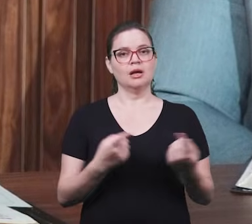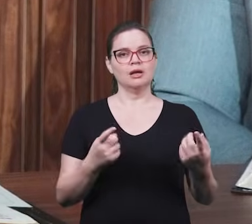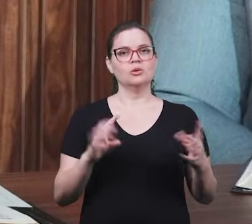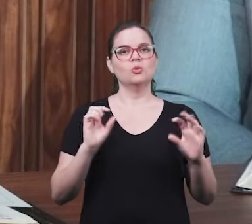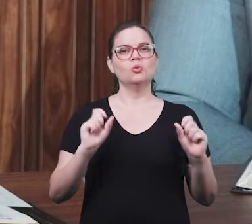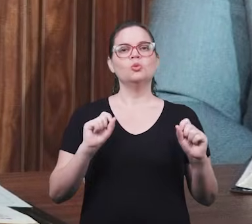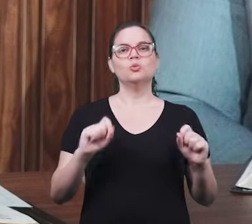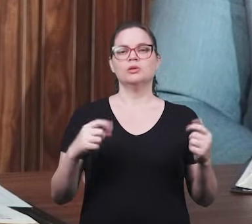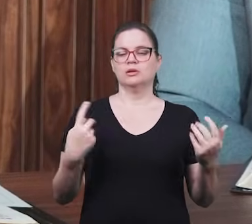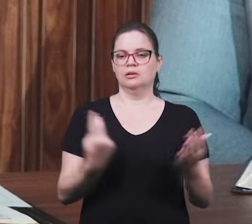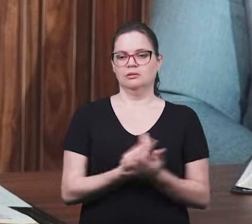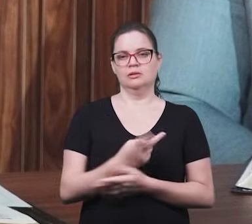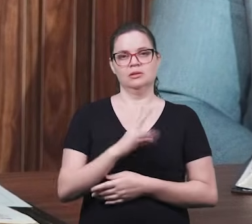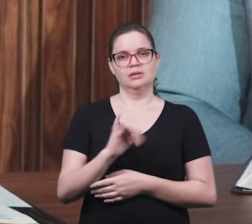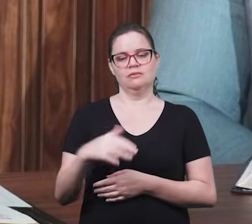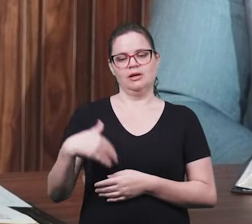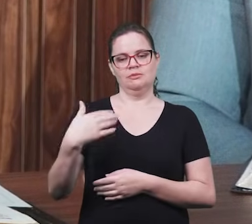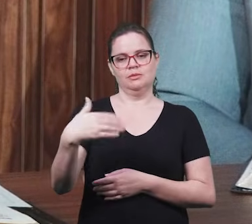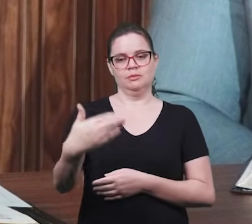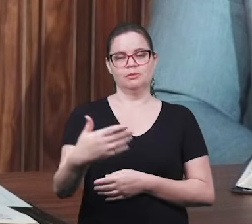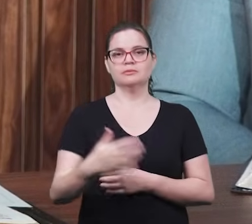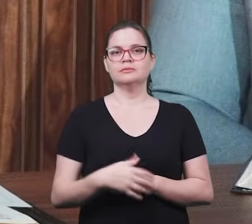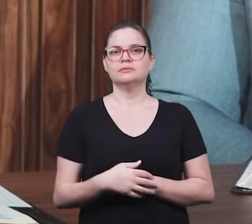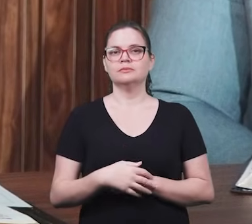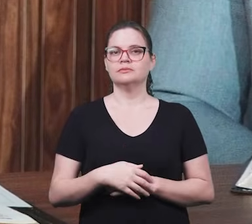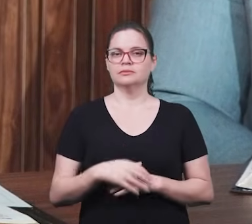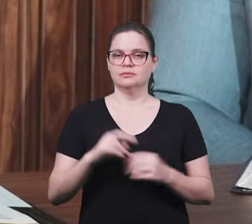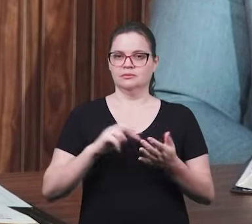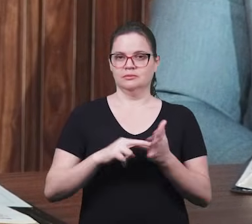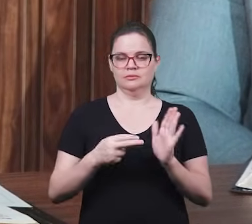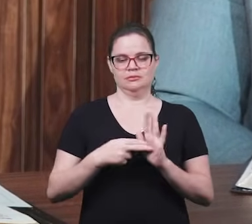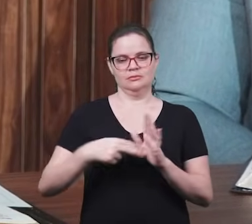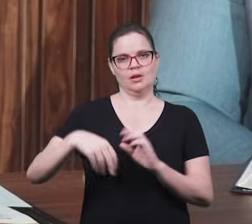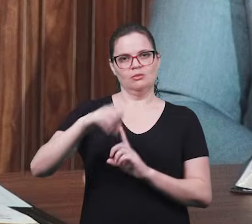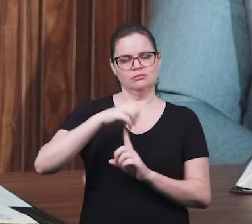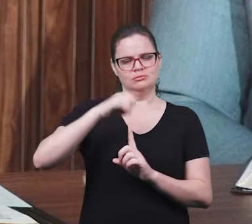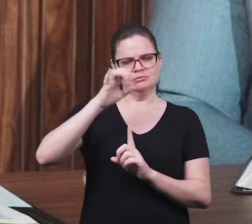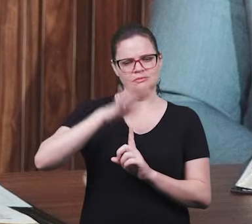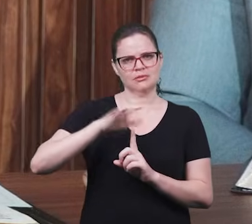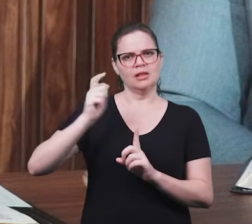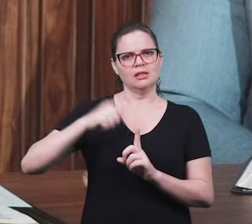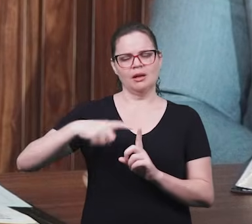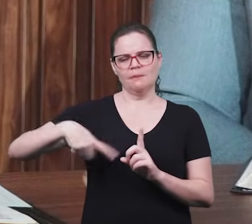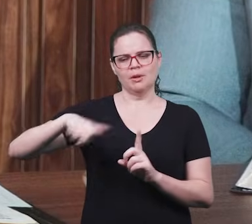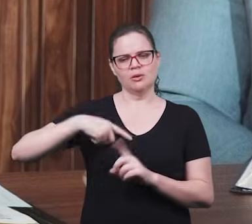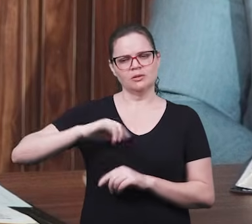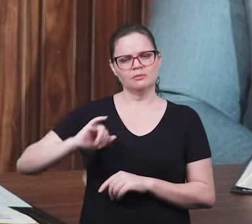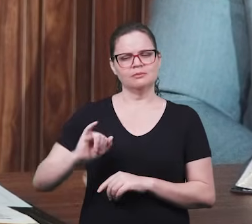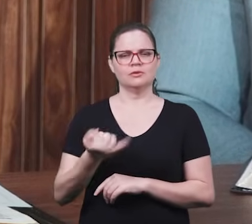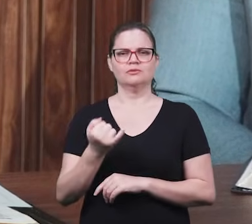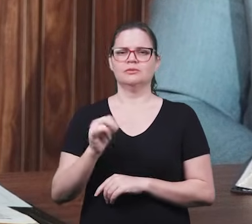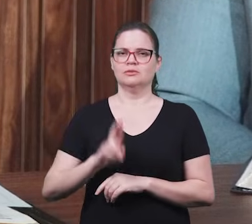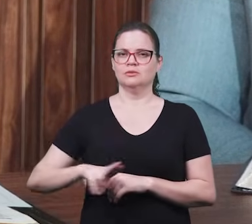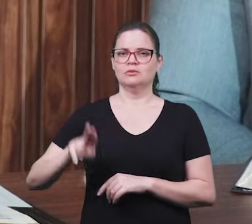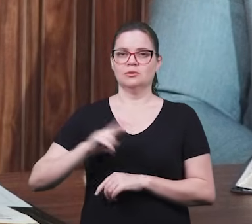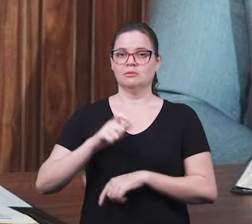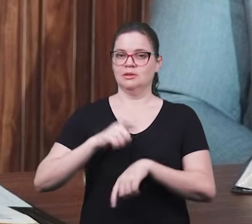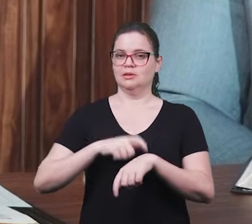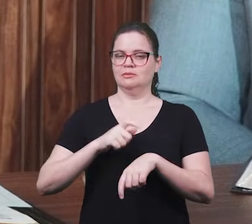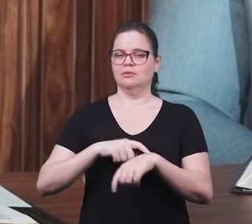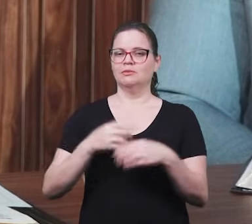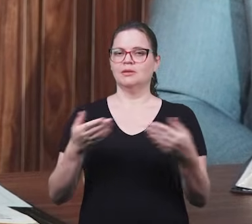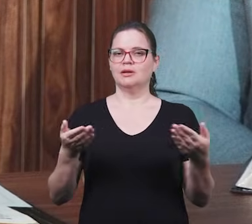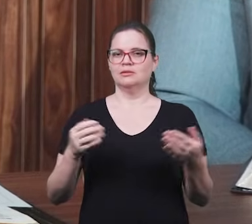direção do que fazer naquele dia, né? Então, ou seja, mesmo. Um recurso que está à nossa disposição e que nós podemos usar